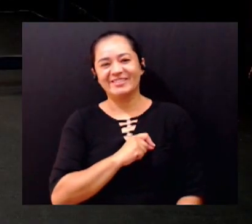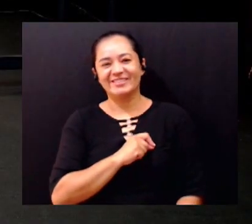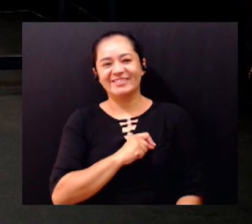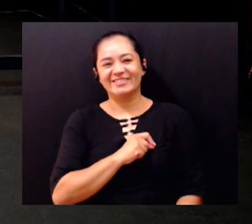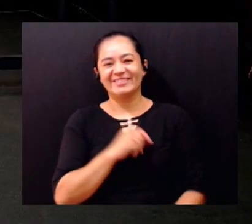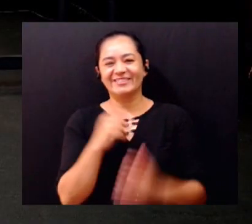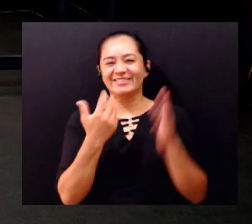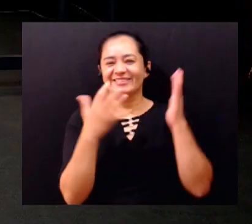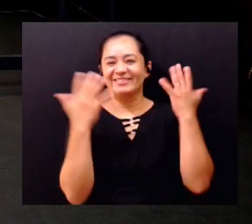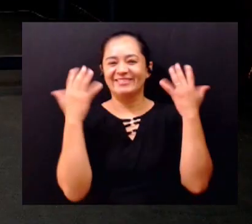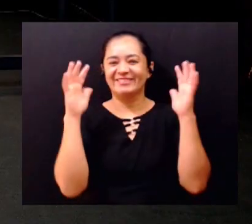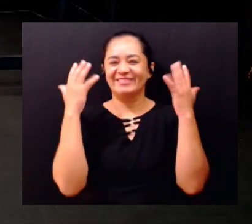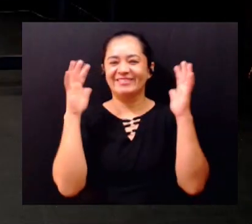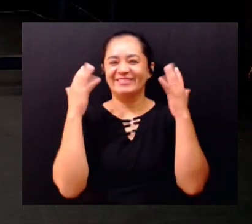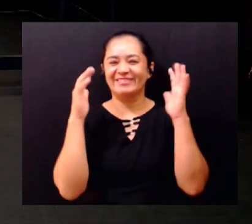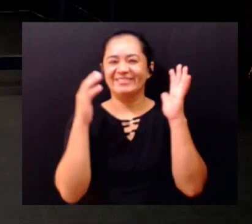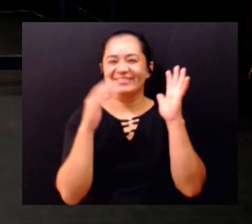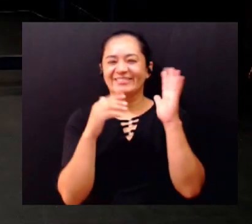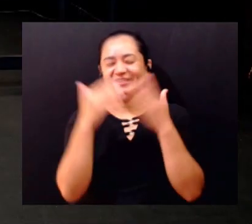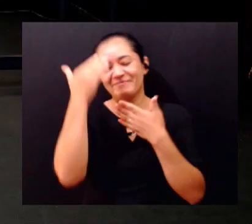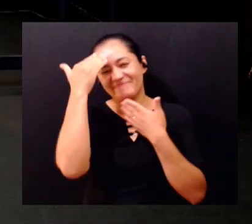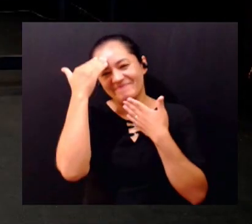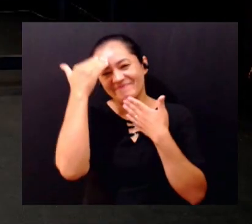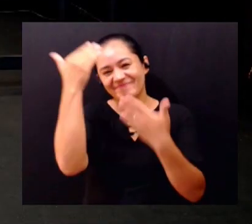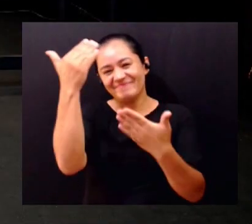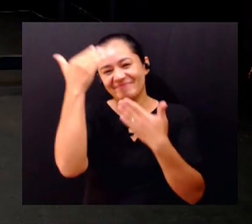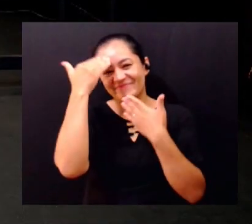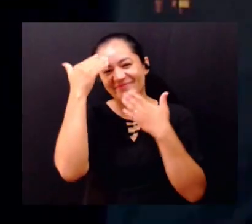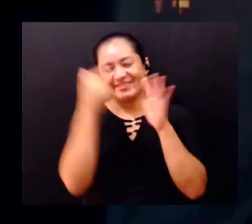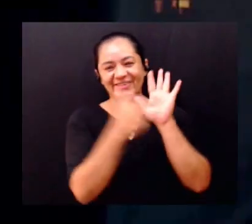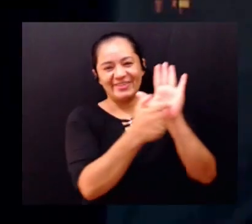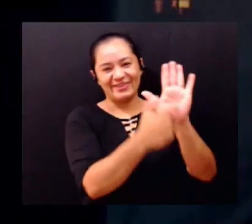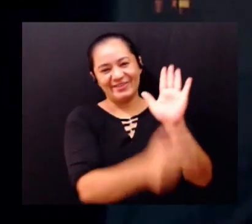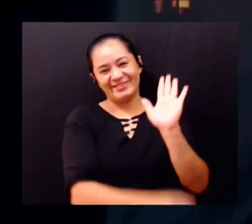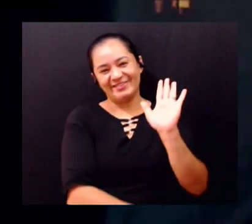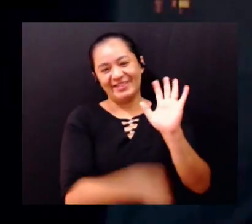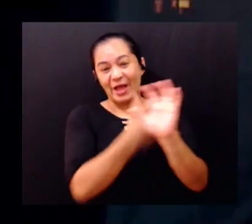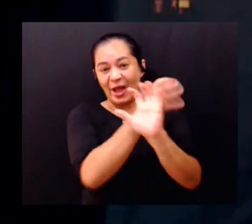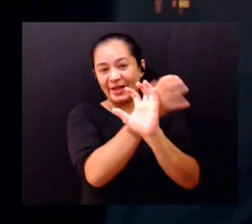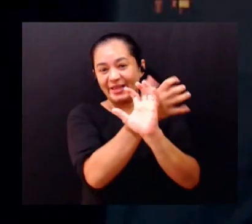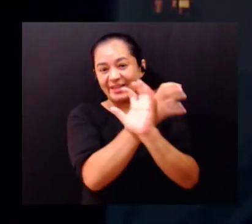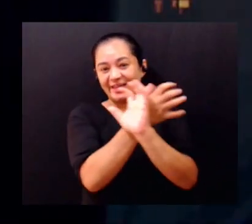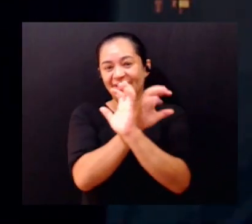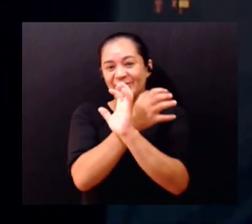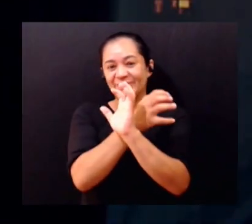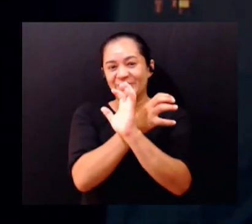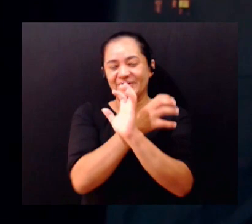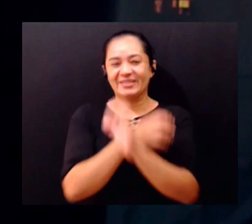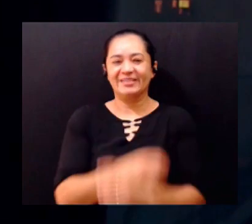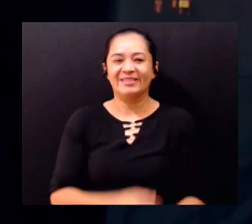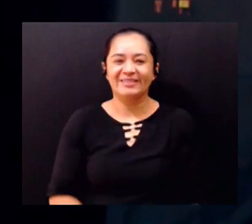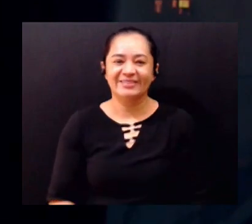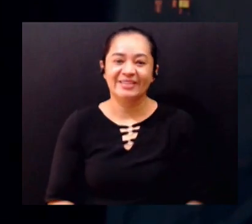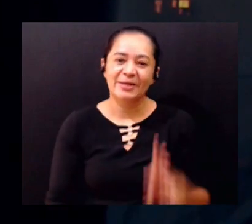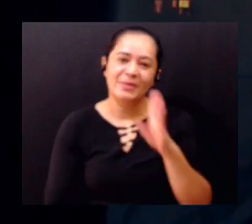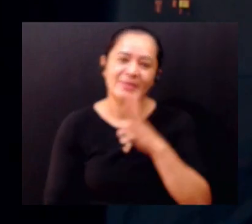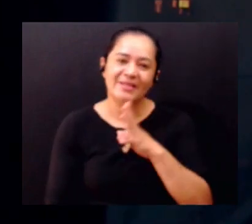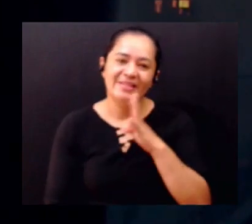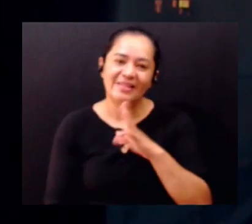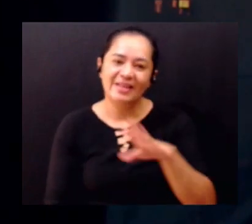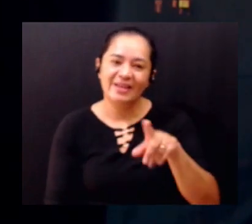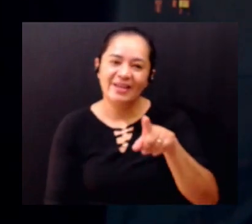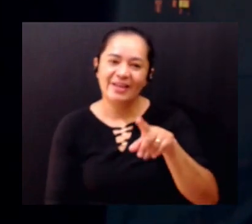Adorei, muito obrigada. Olha só. Bira, um abraço, Bira, prazer. Adorei isso, olha aí, ó que legal. Ó, tô voando, é